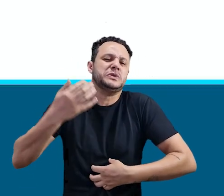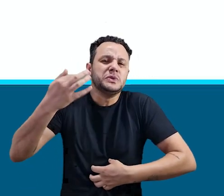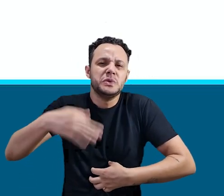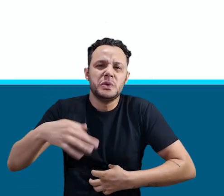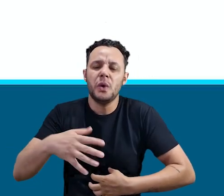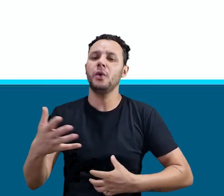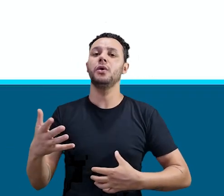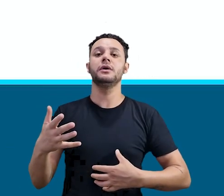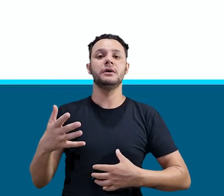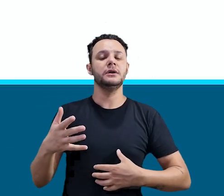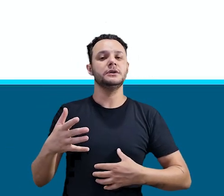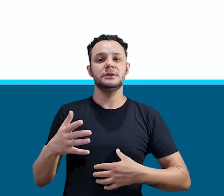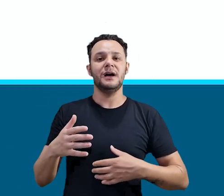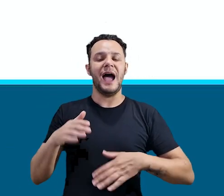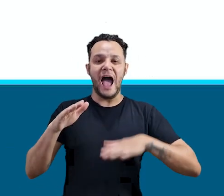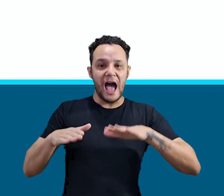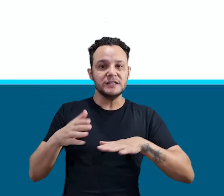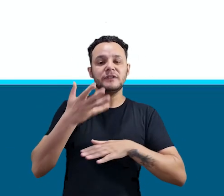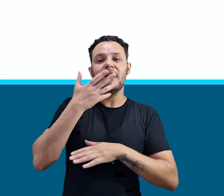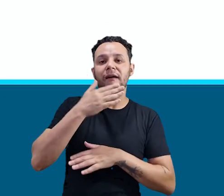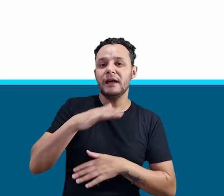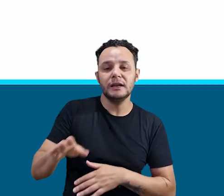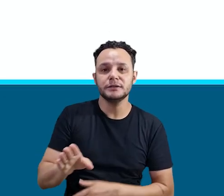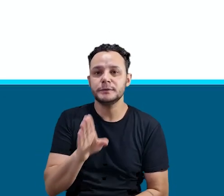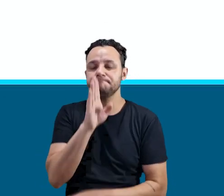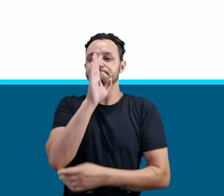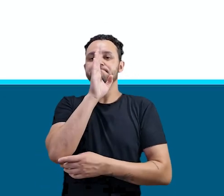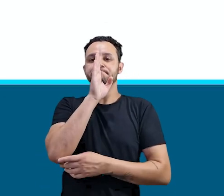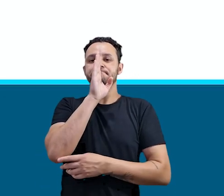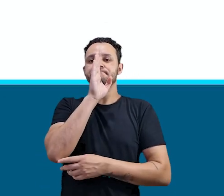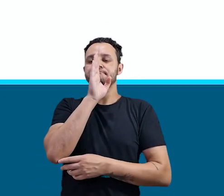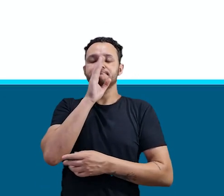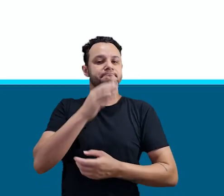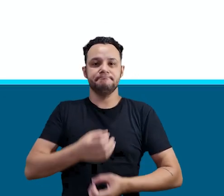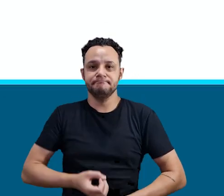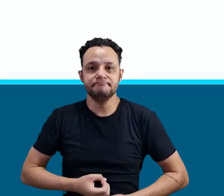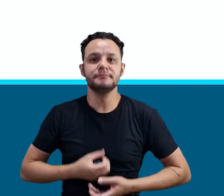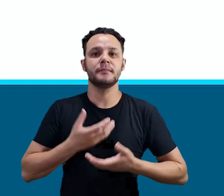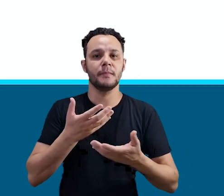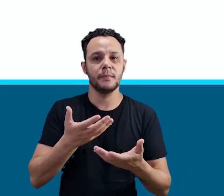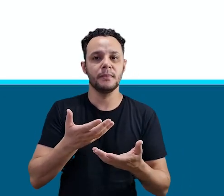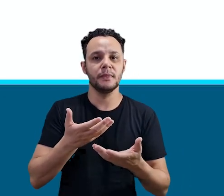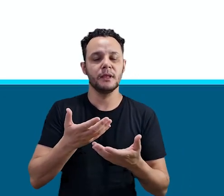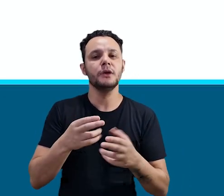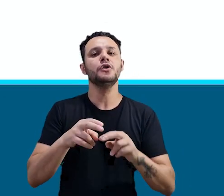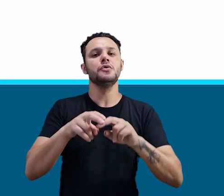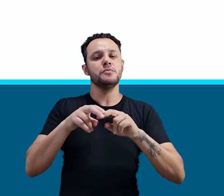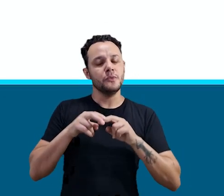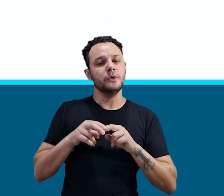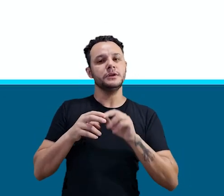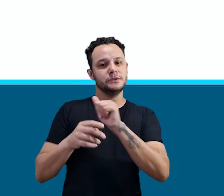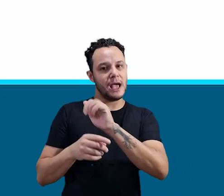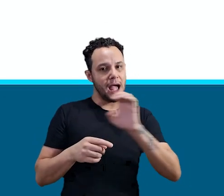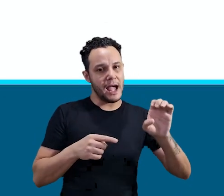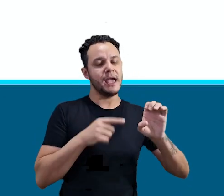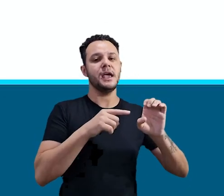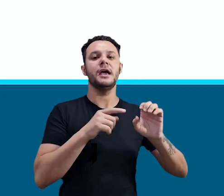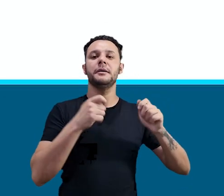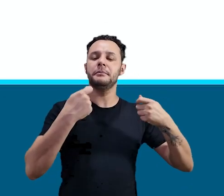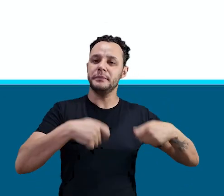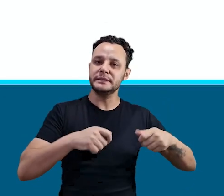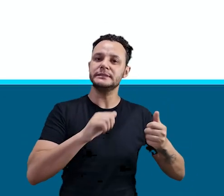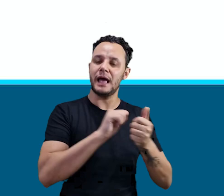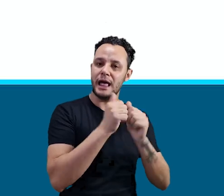preciso levantar, eu estou com dor, né? Às vezes a gente tem crianças que não conseguem falar, então a gente precisa implementar uma